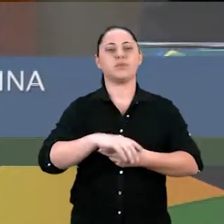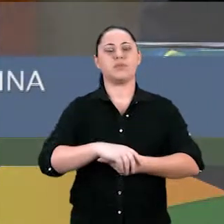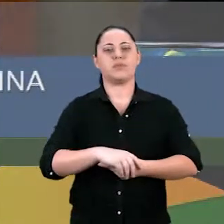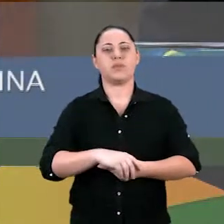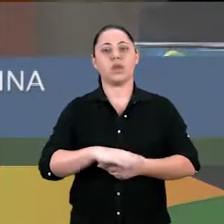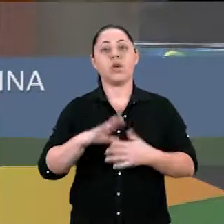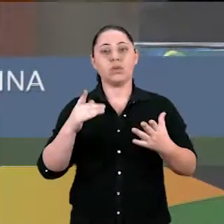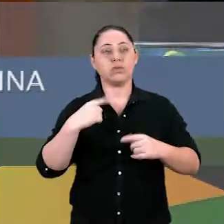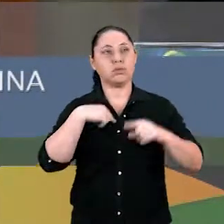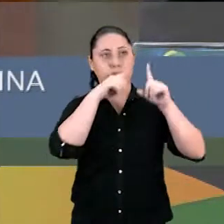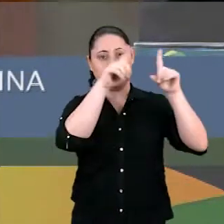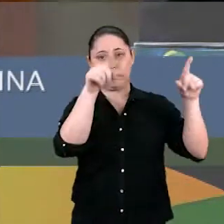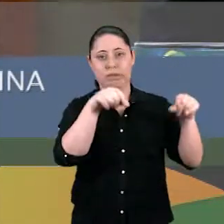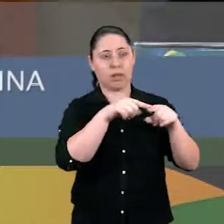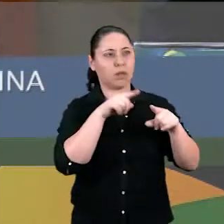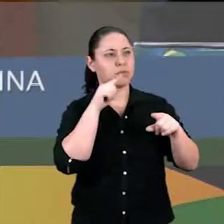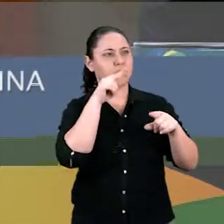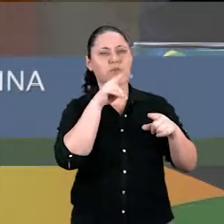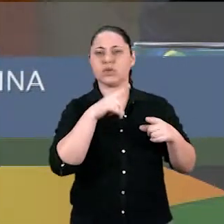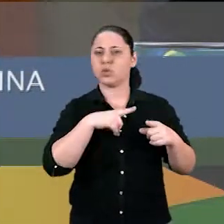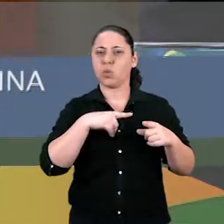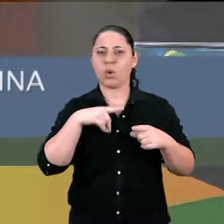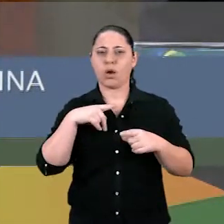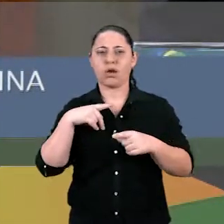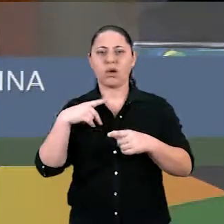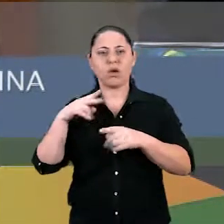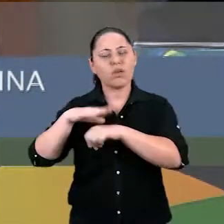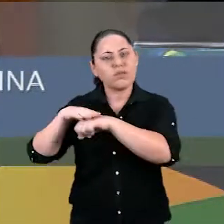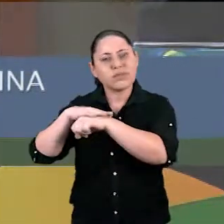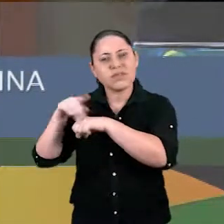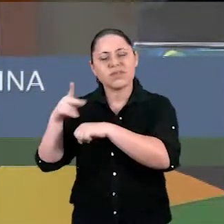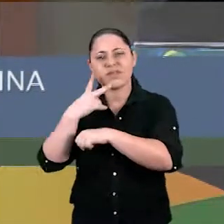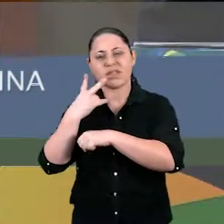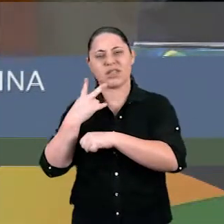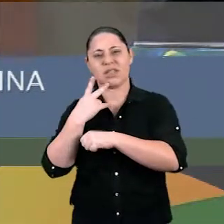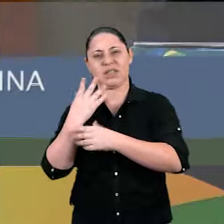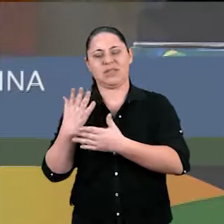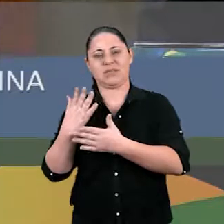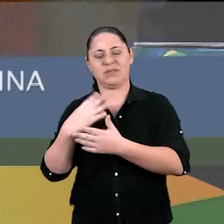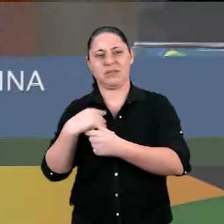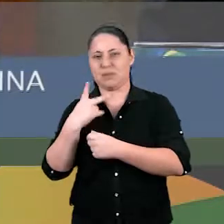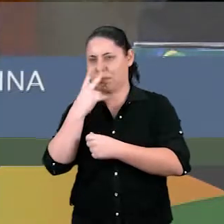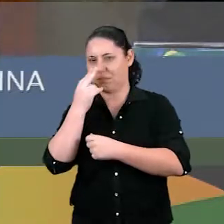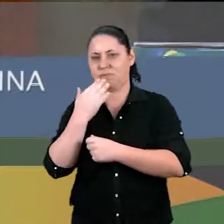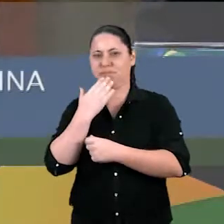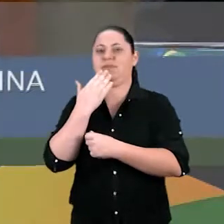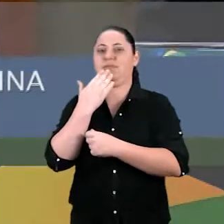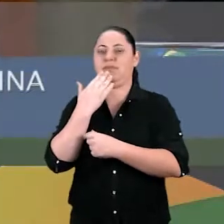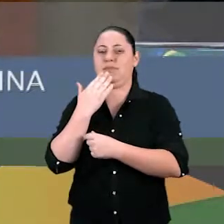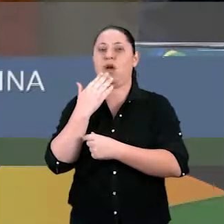que, quando me foi designado esse painel, eu comentei com o ministro Sérgio Banhos, de maneira jocosa,